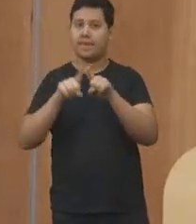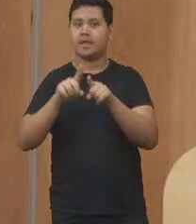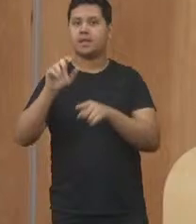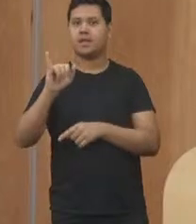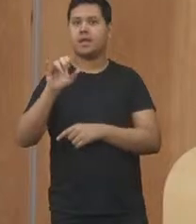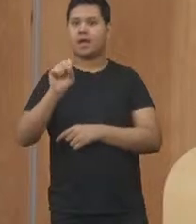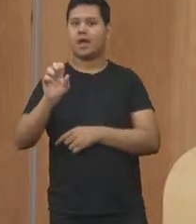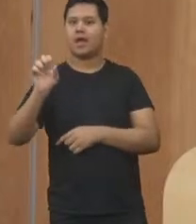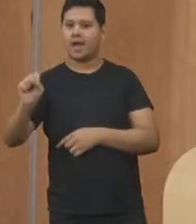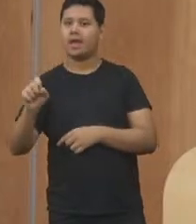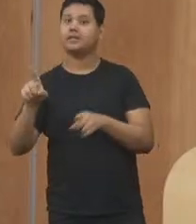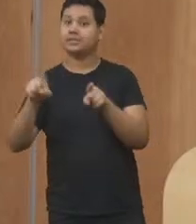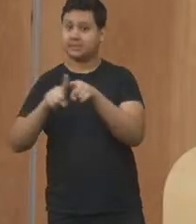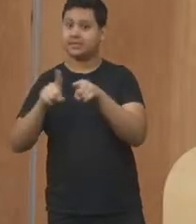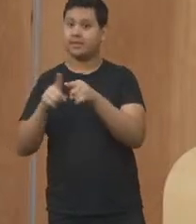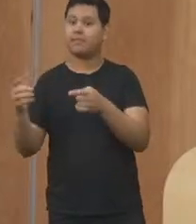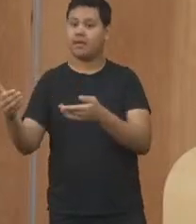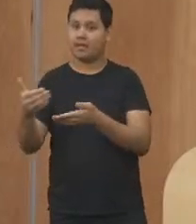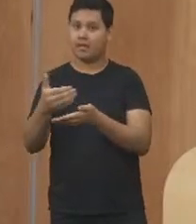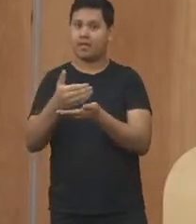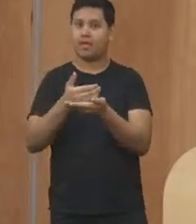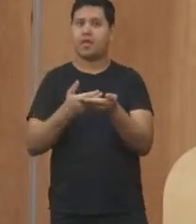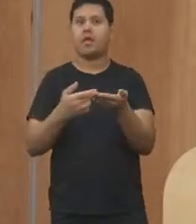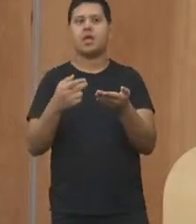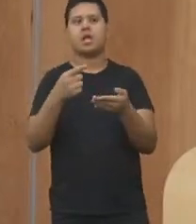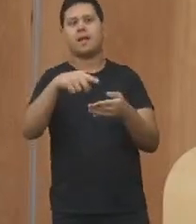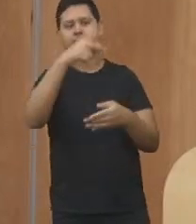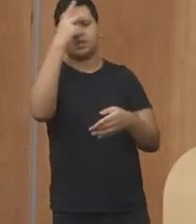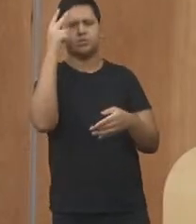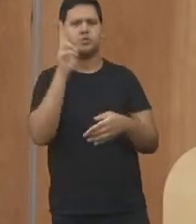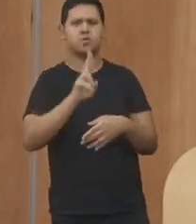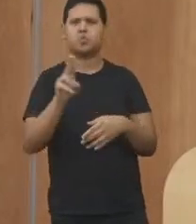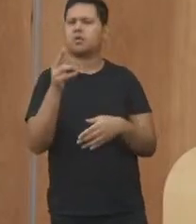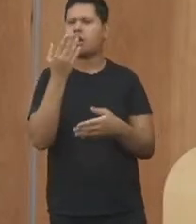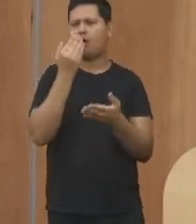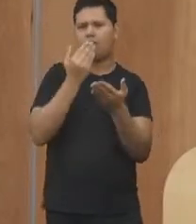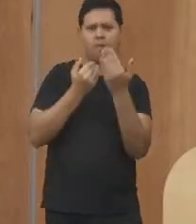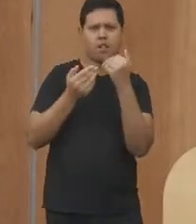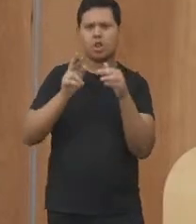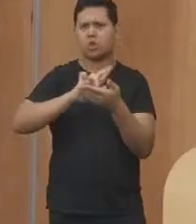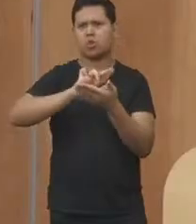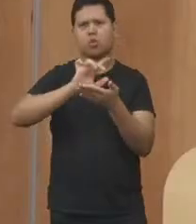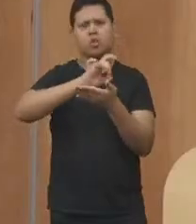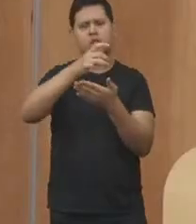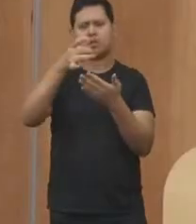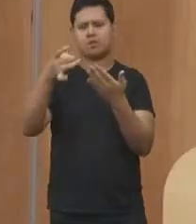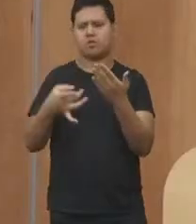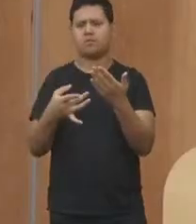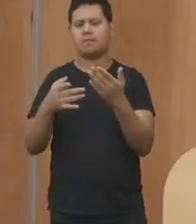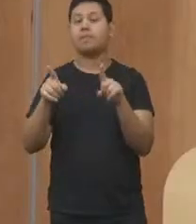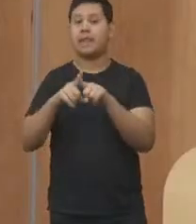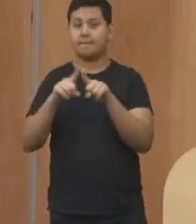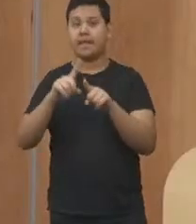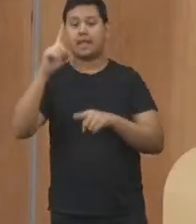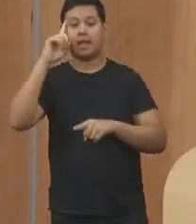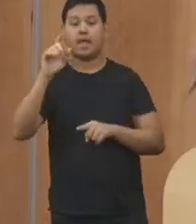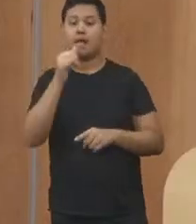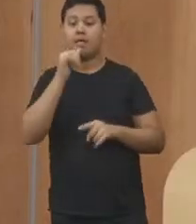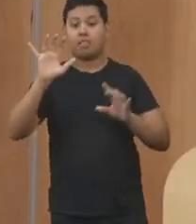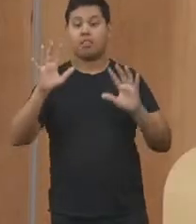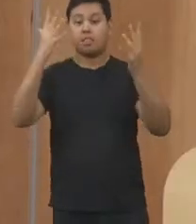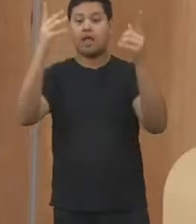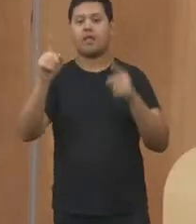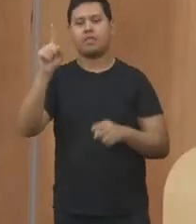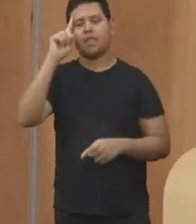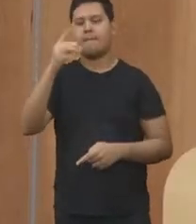imposto atrelado aí a bens de consumo, ao consumo, né? Então, a gente tem momentos de data festivas, por exemplo,